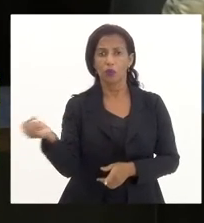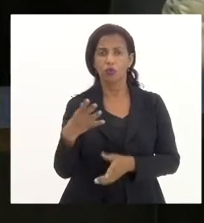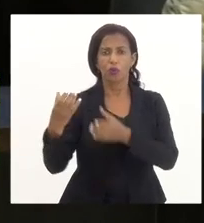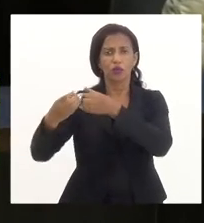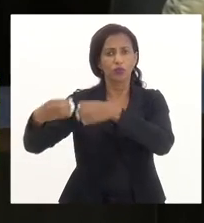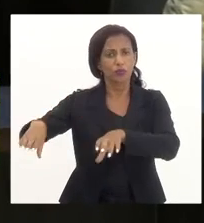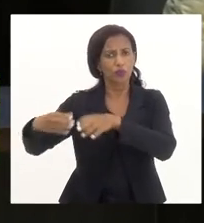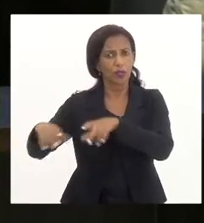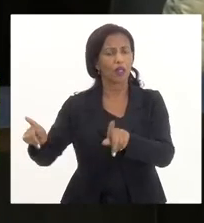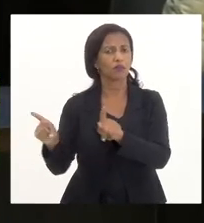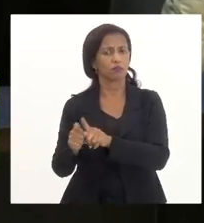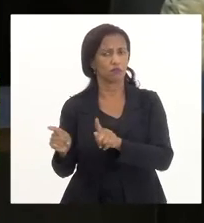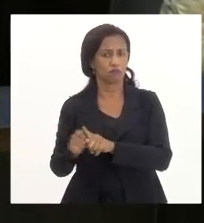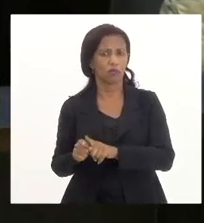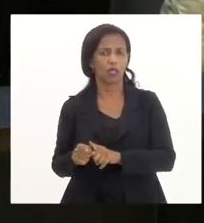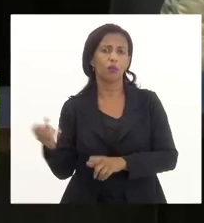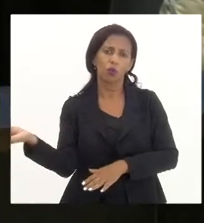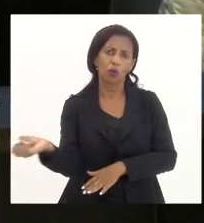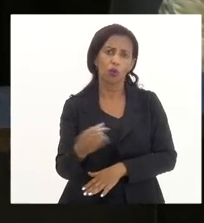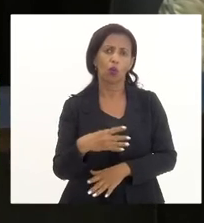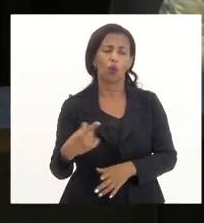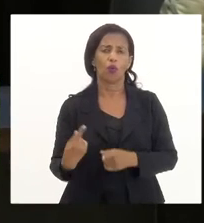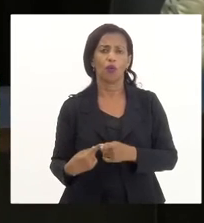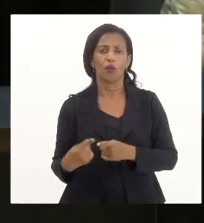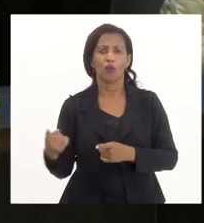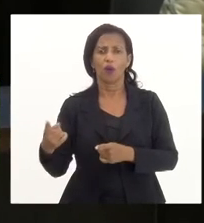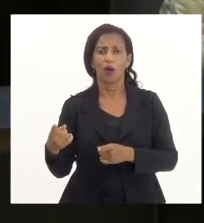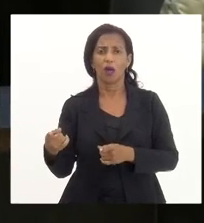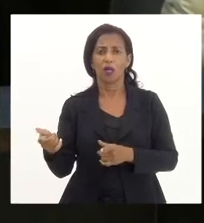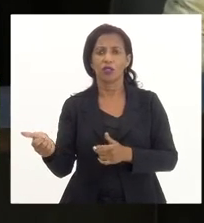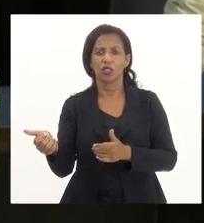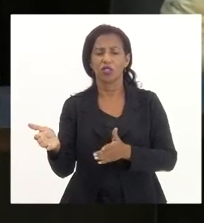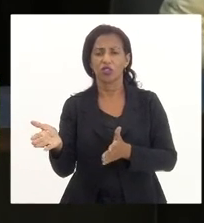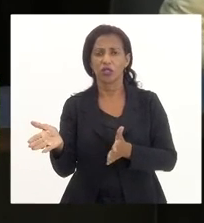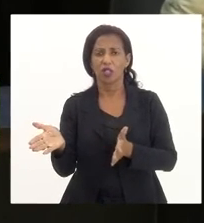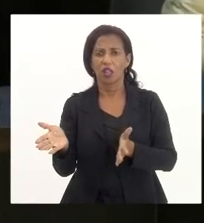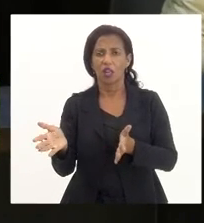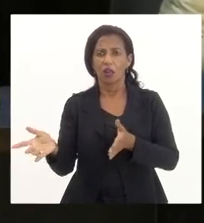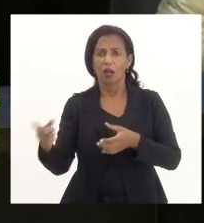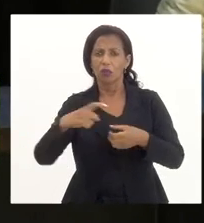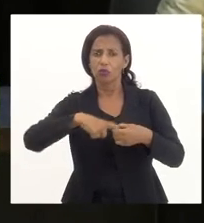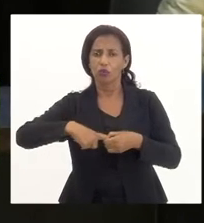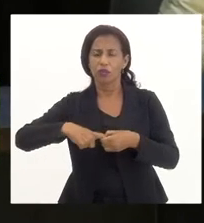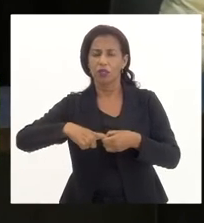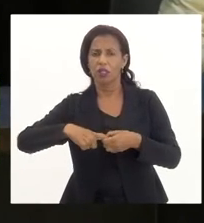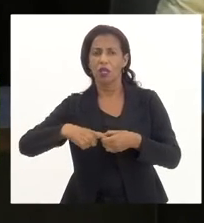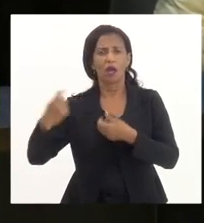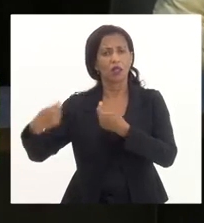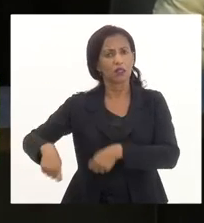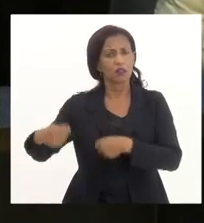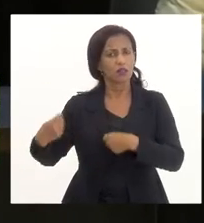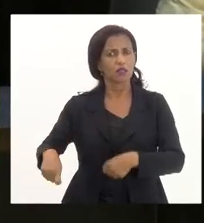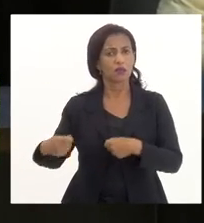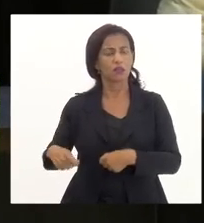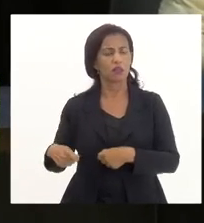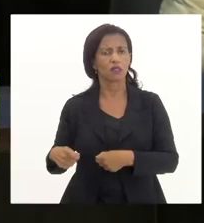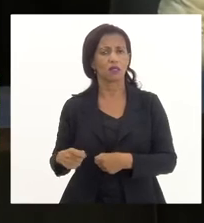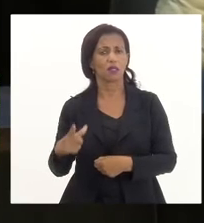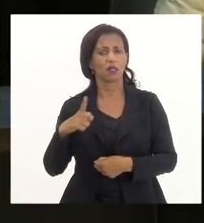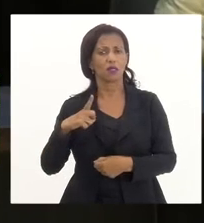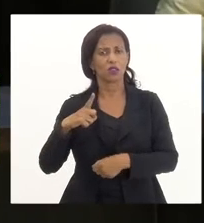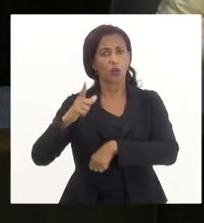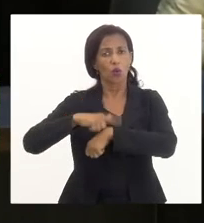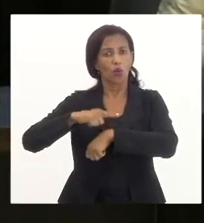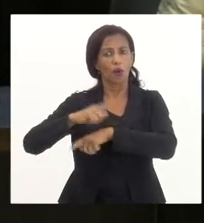novos servidores para os novos servidores a gente associe o triénio a necessidade de